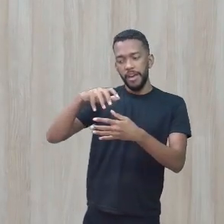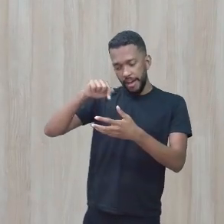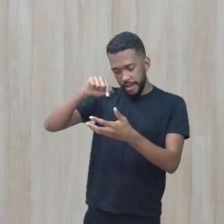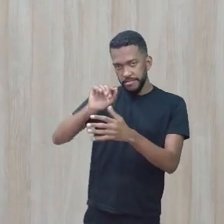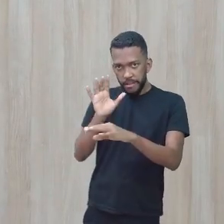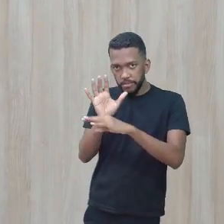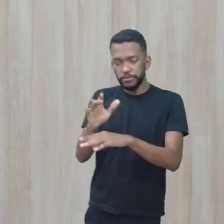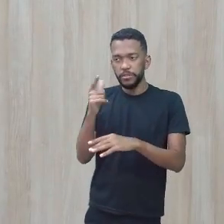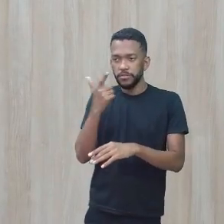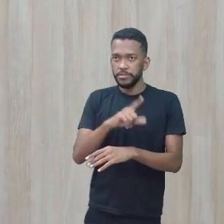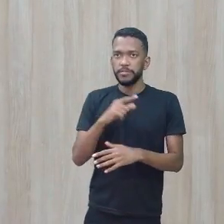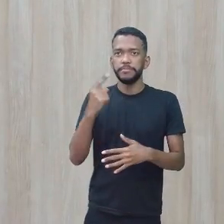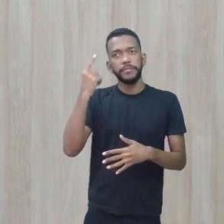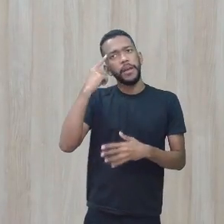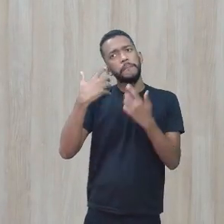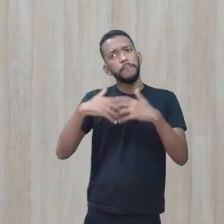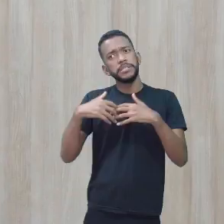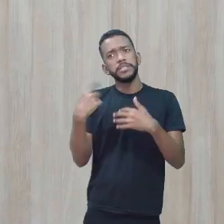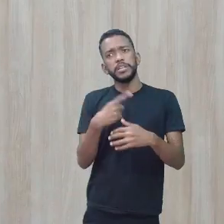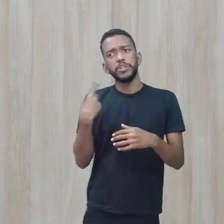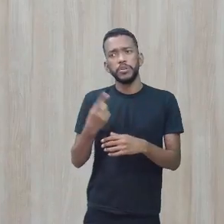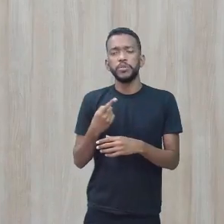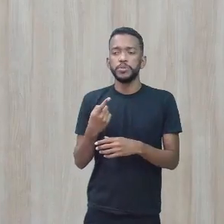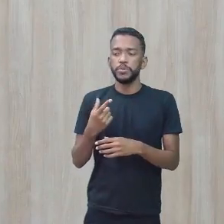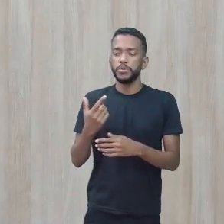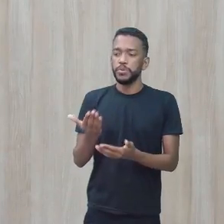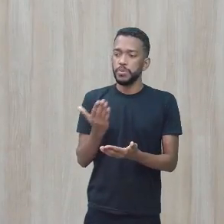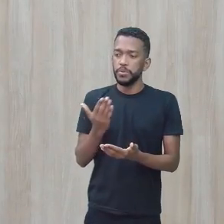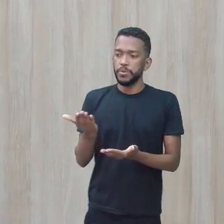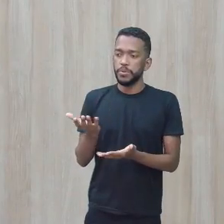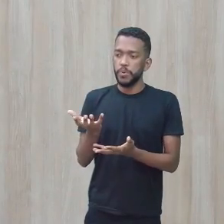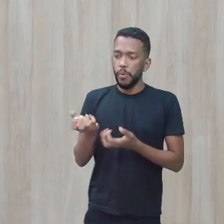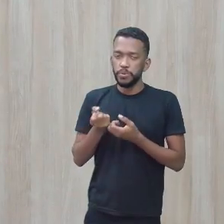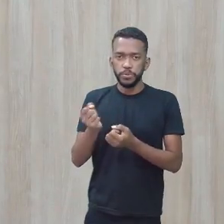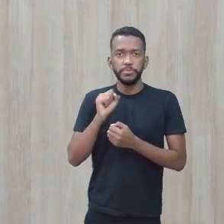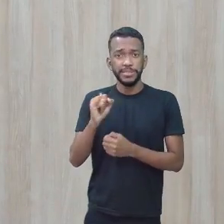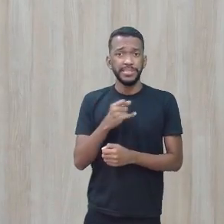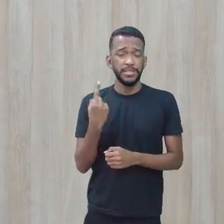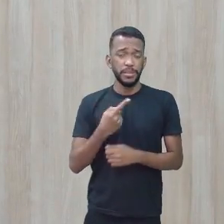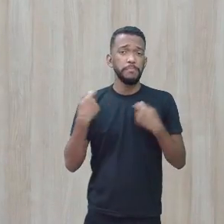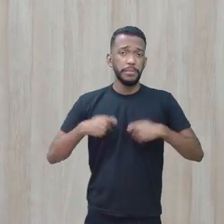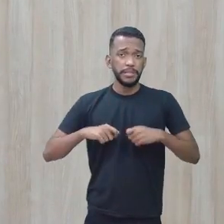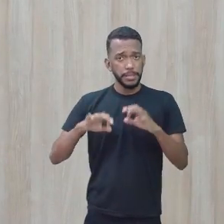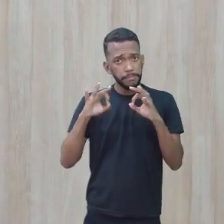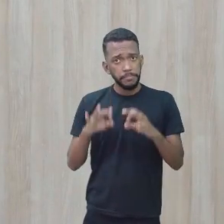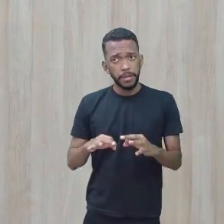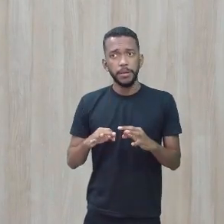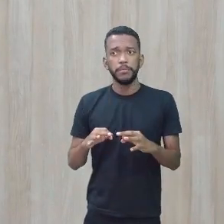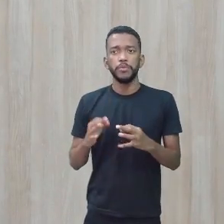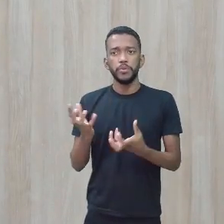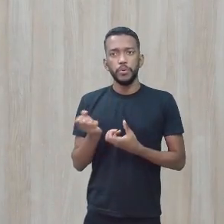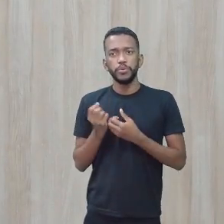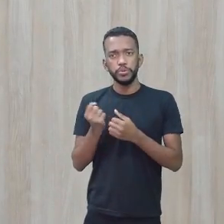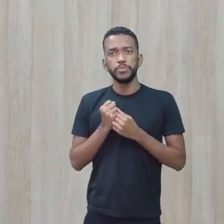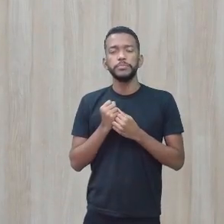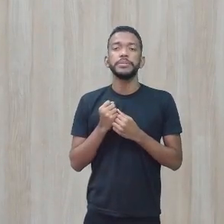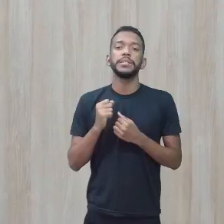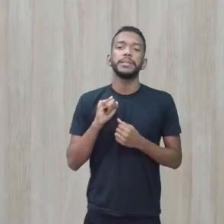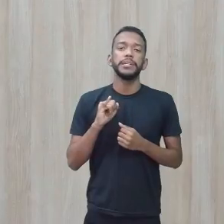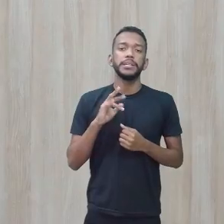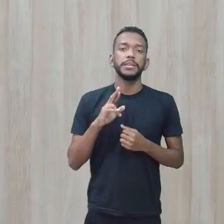gente repensar no nosso consumo, se a gente realmente precisa consumir de uma forma irracional, se a gente